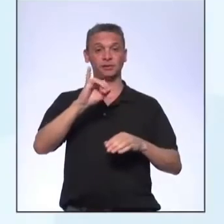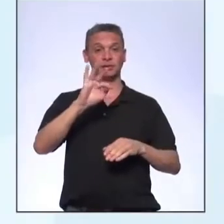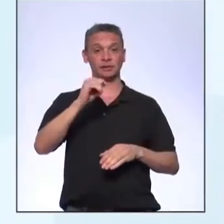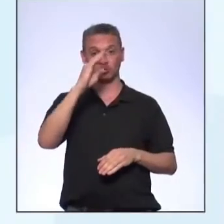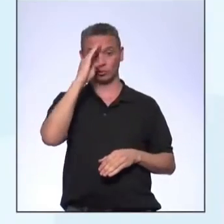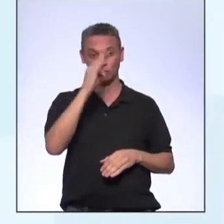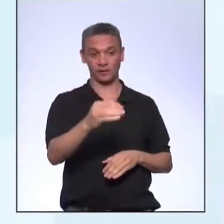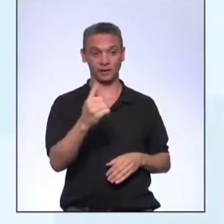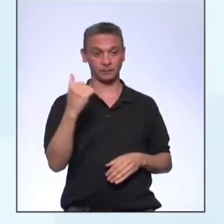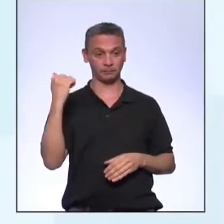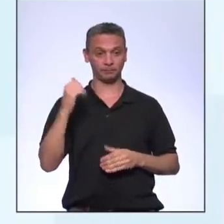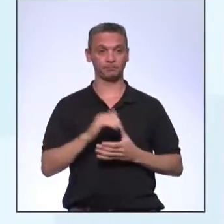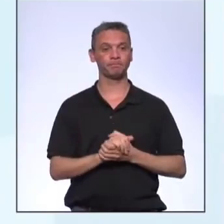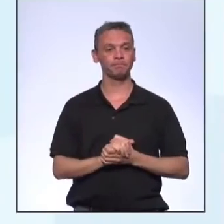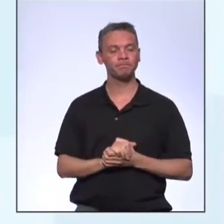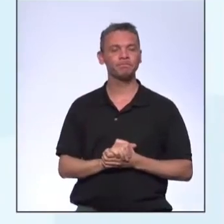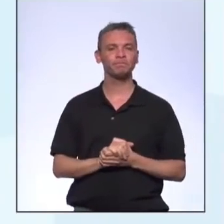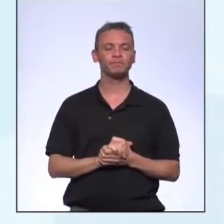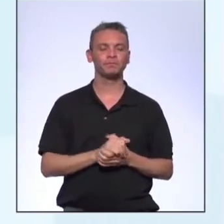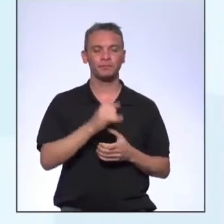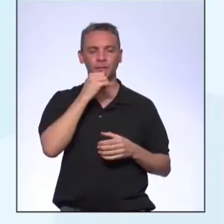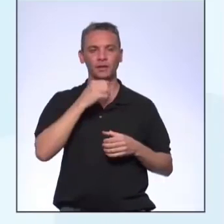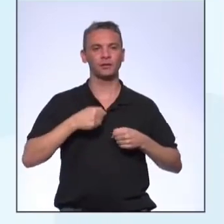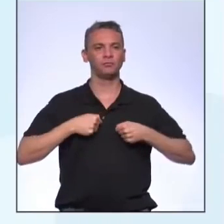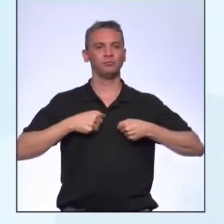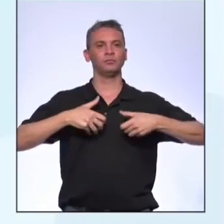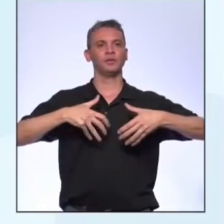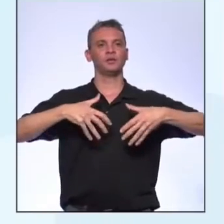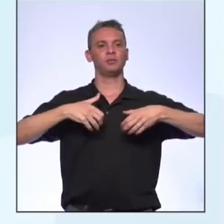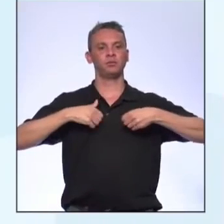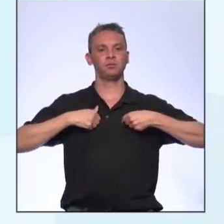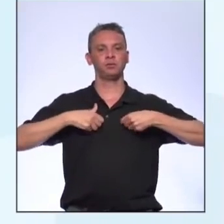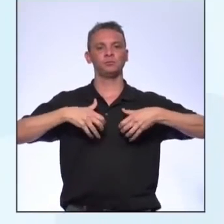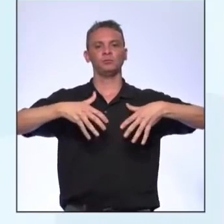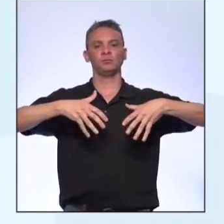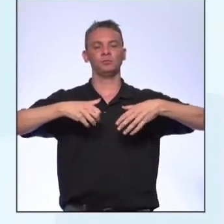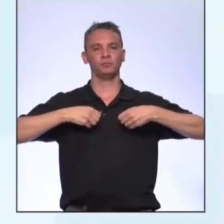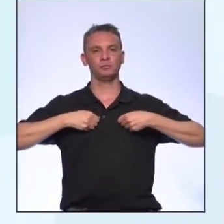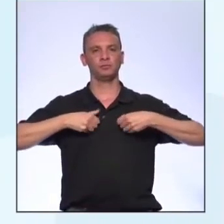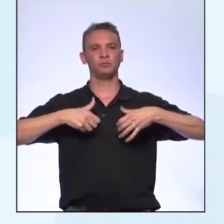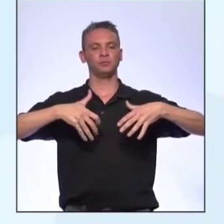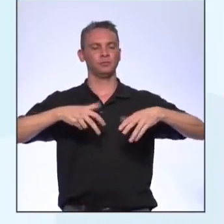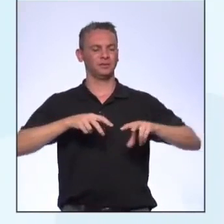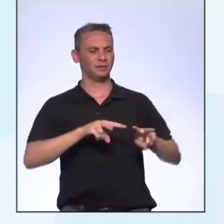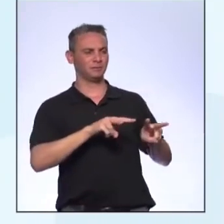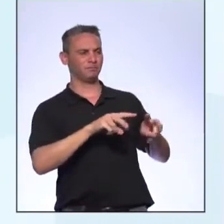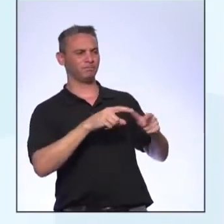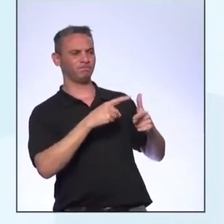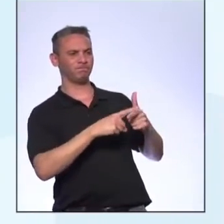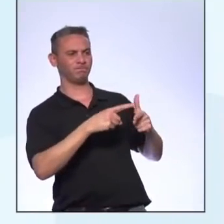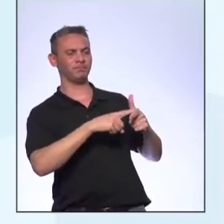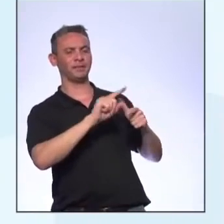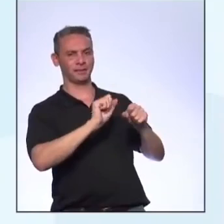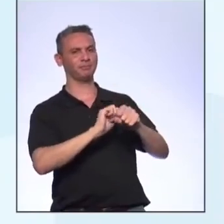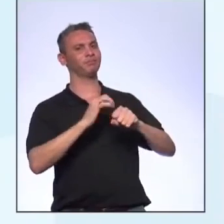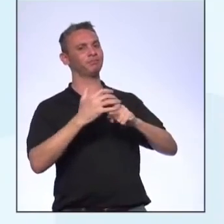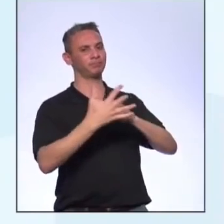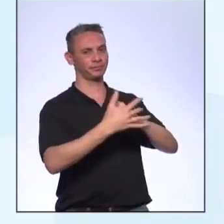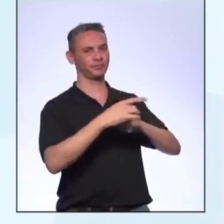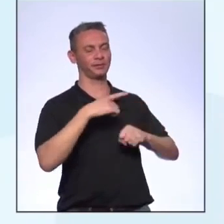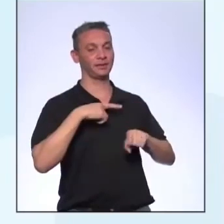vocês. Os sintomas respiratórios são a face mais visível da Covid-19. Contudo,